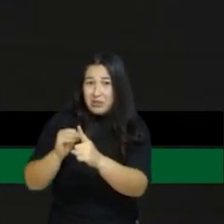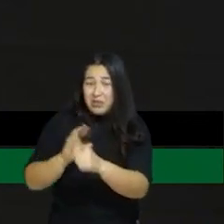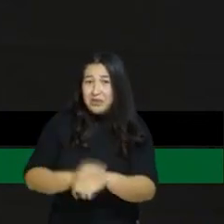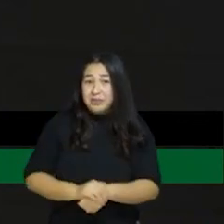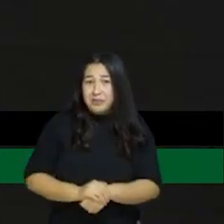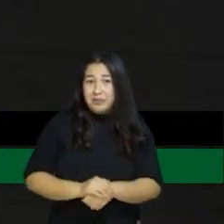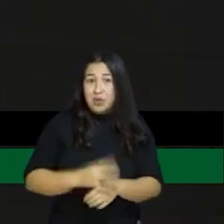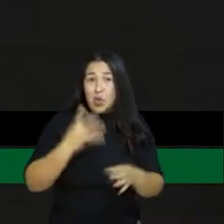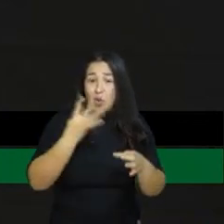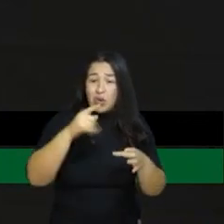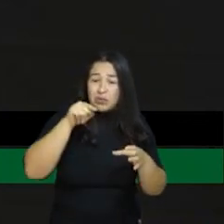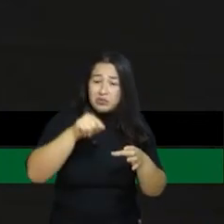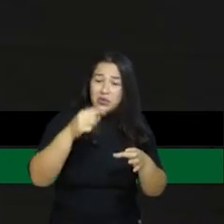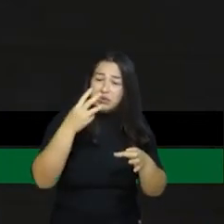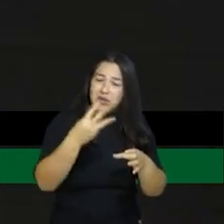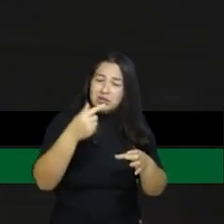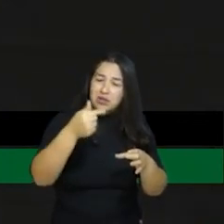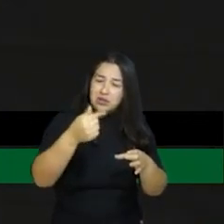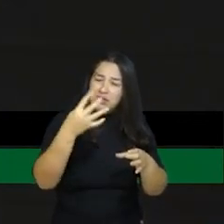4.374 crianças que